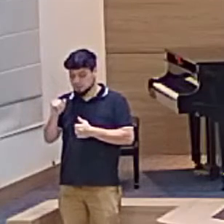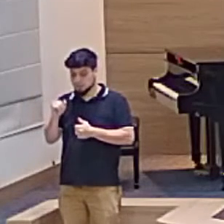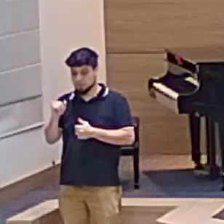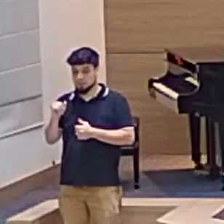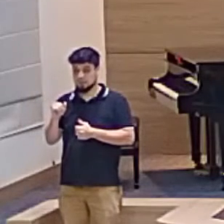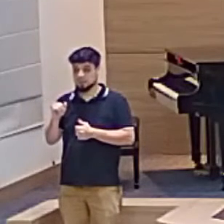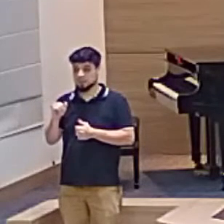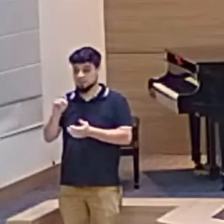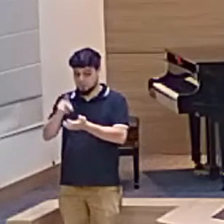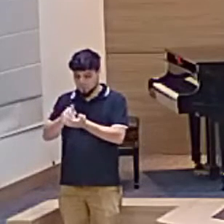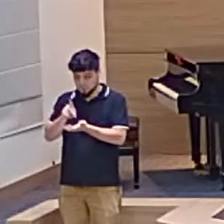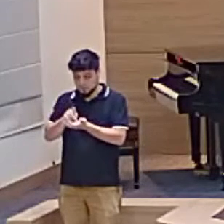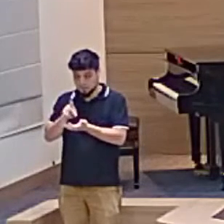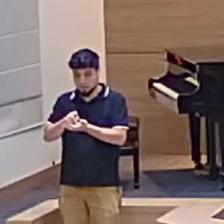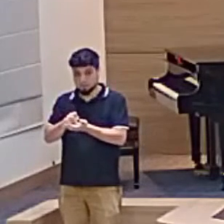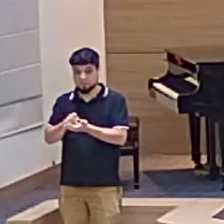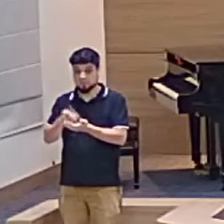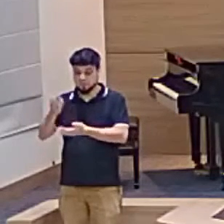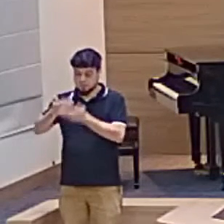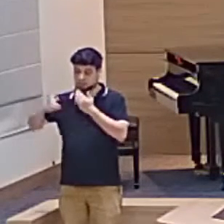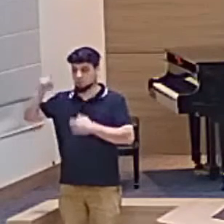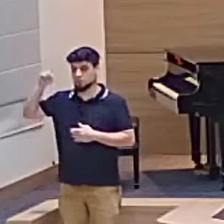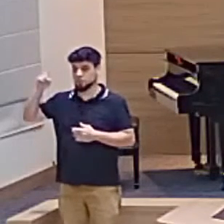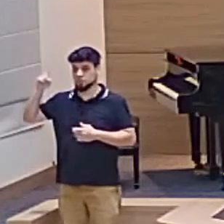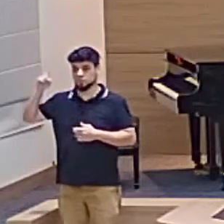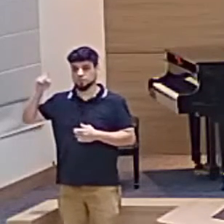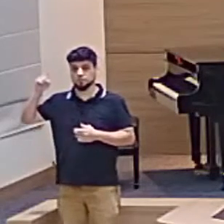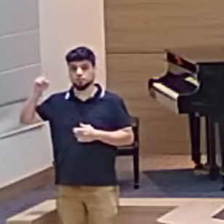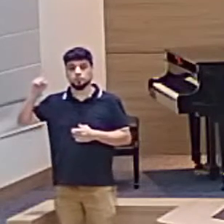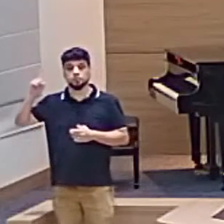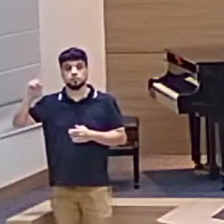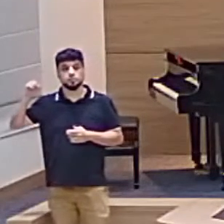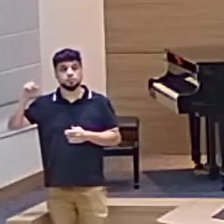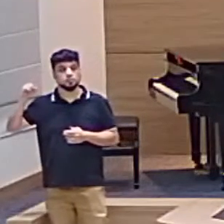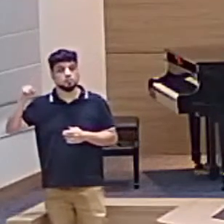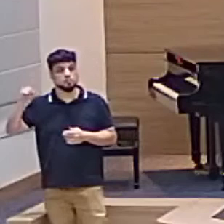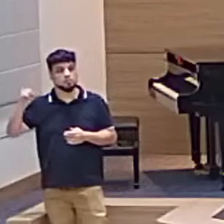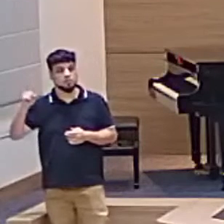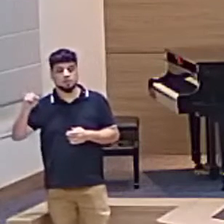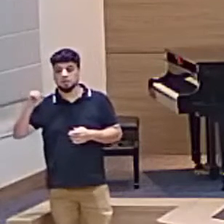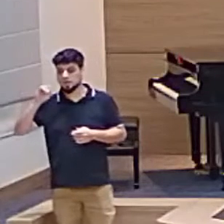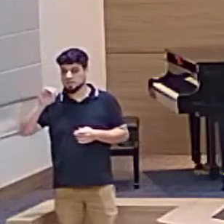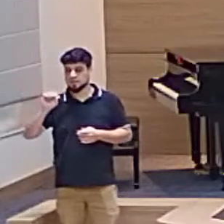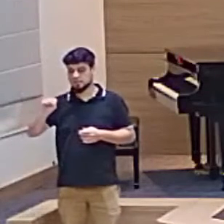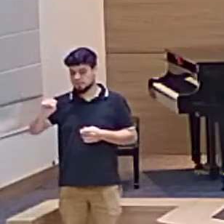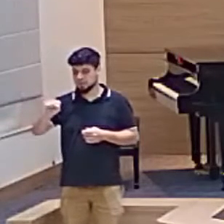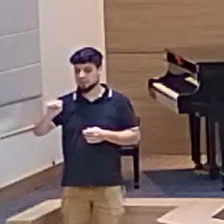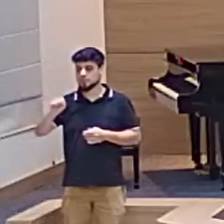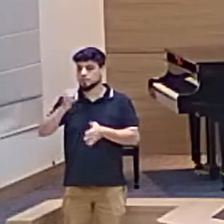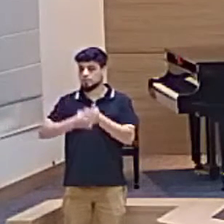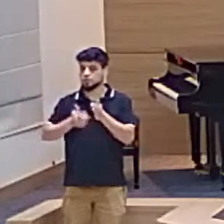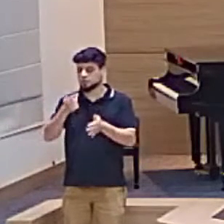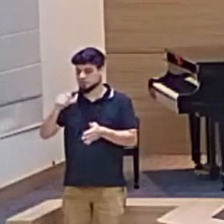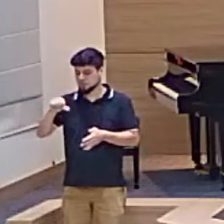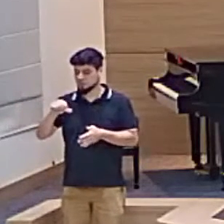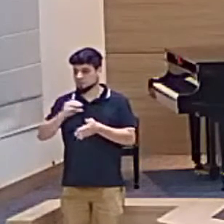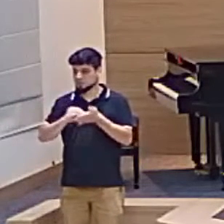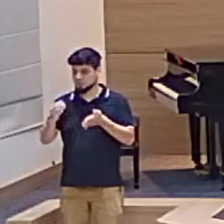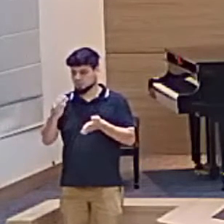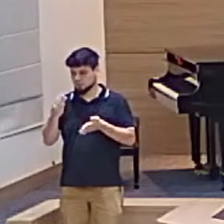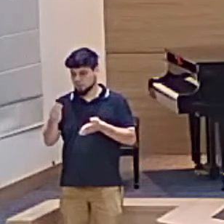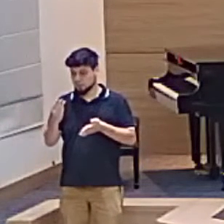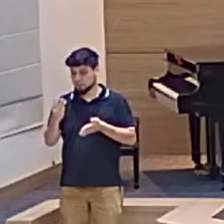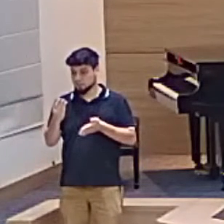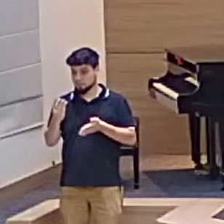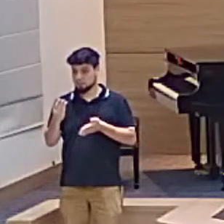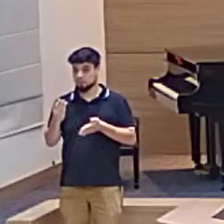verdade porque nós temos pessoas que Isaías Capítulo 29 Versículo 3 pessoas que só falam da boca para fora mas o